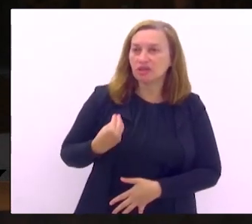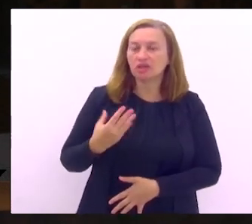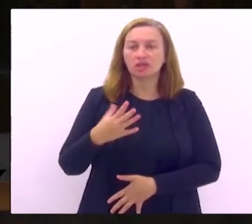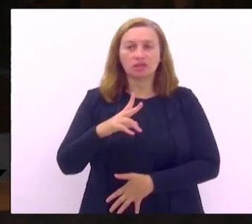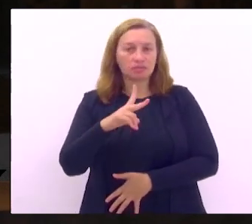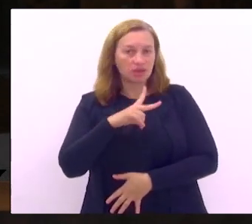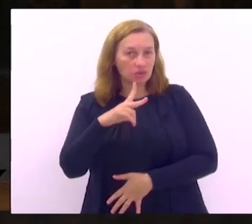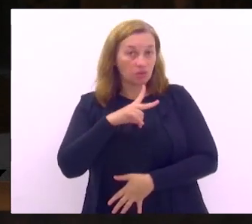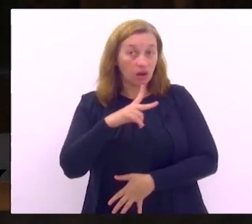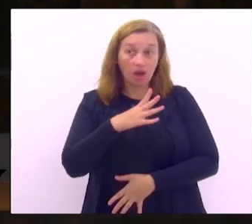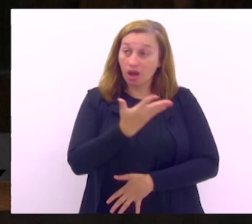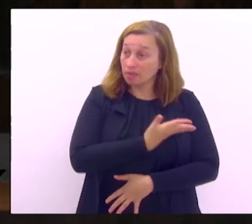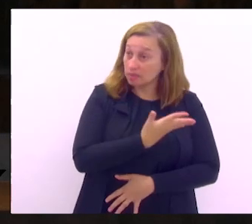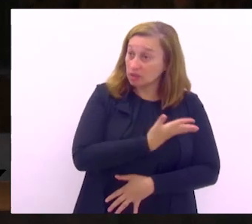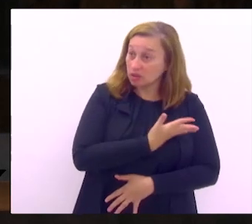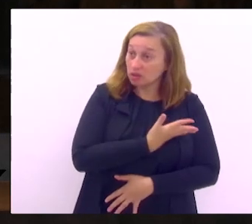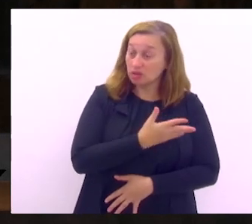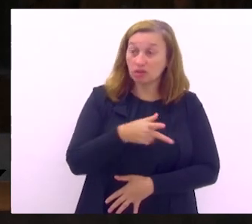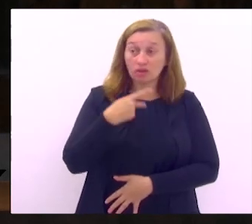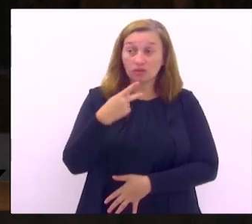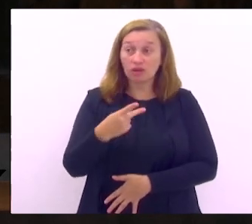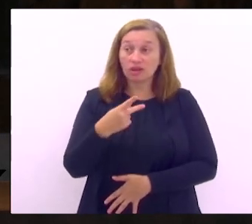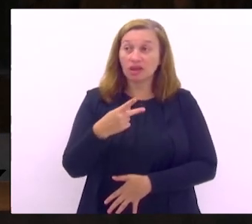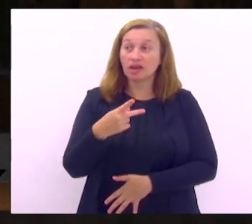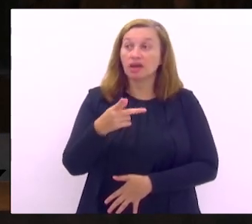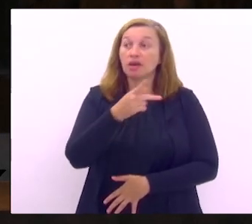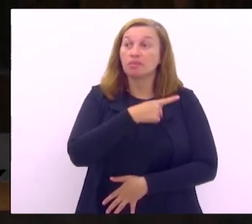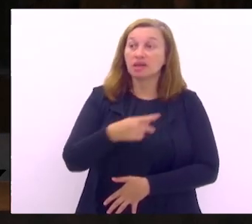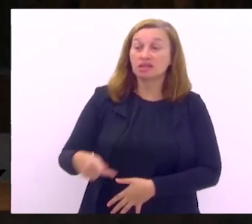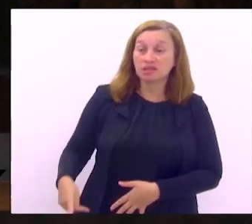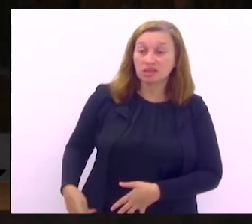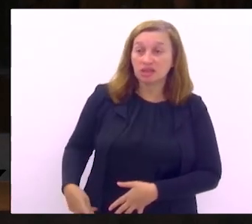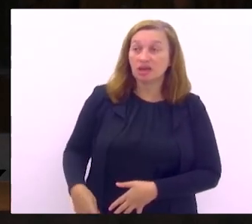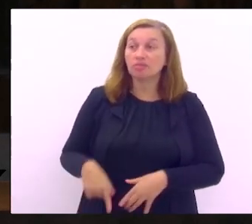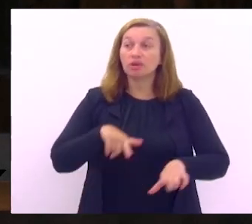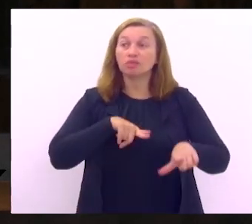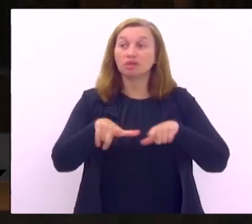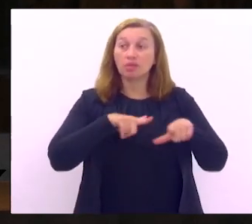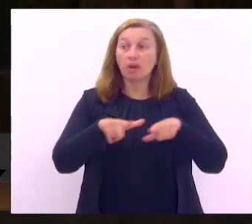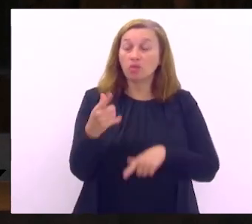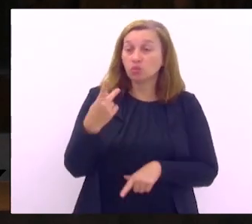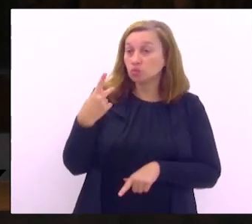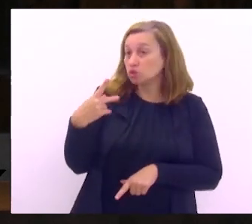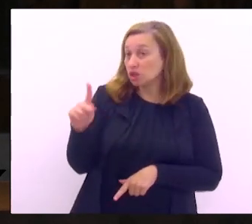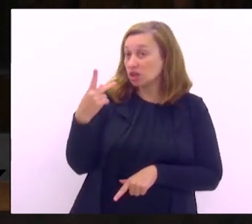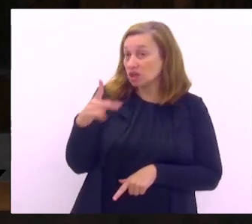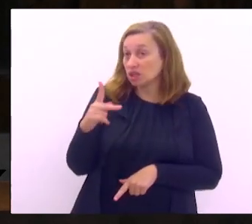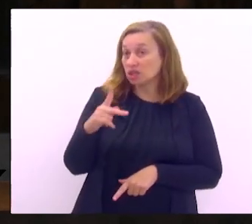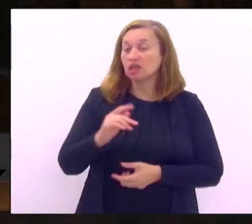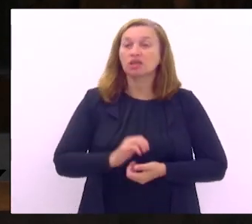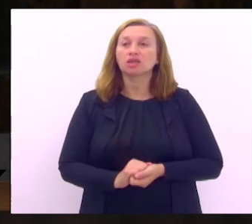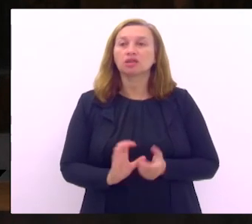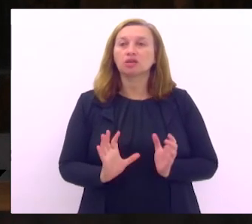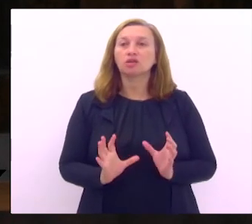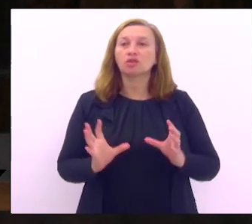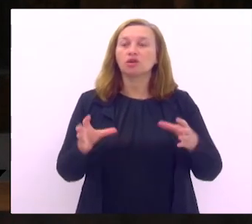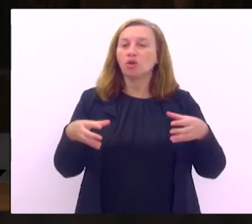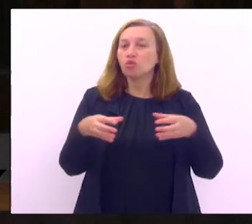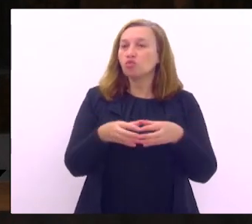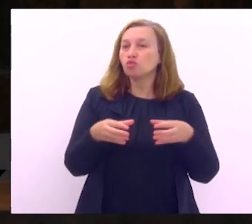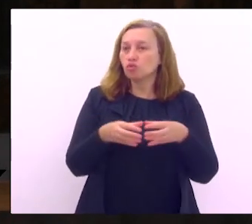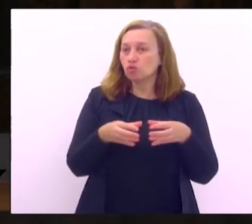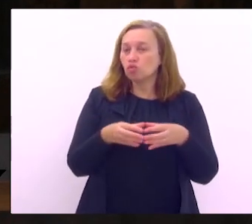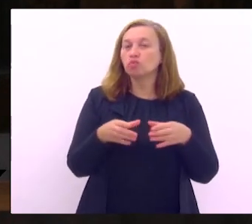particular amigo, a quem eu chamo de presidente, pelo serviço prestado a uma comunidade